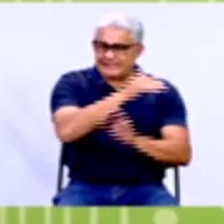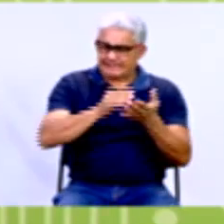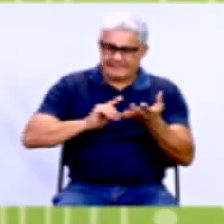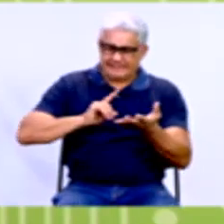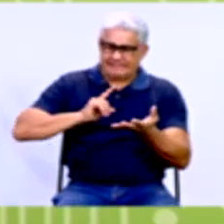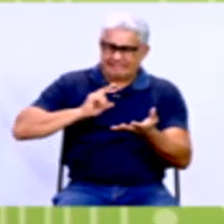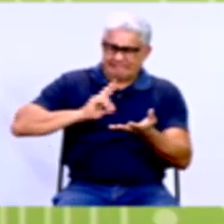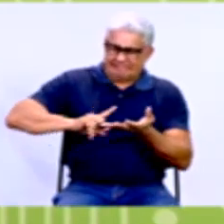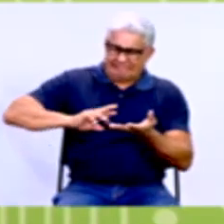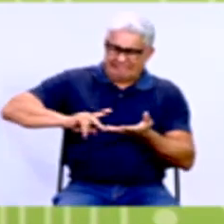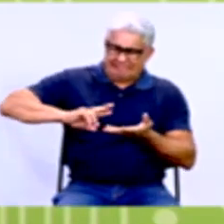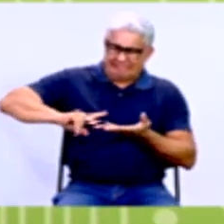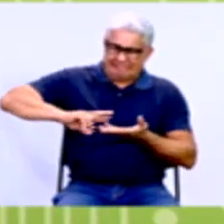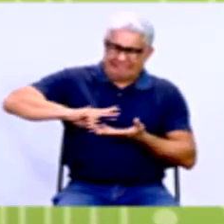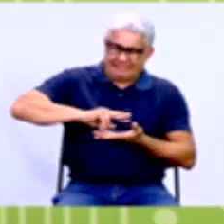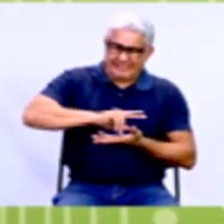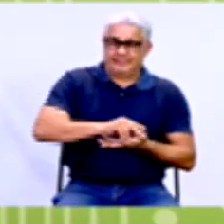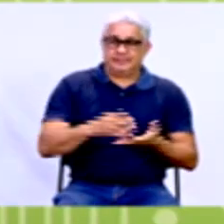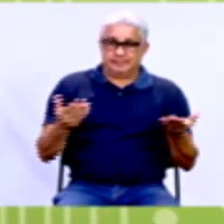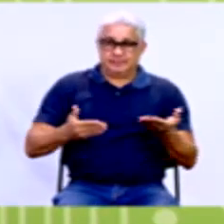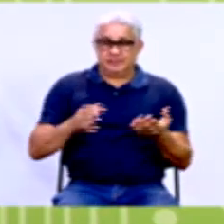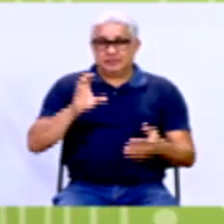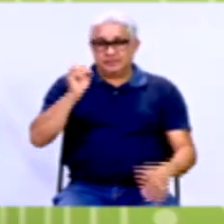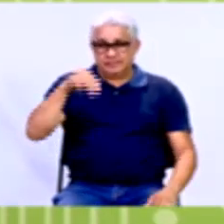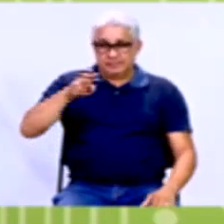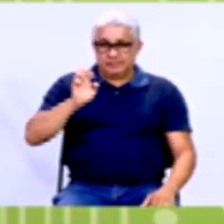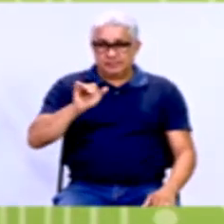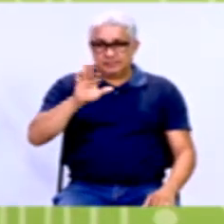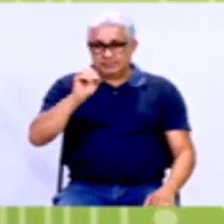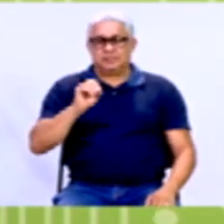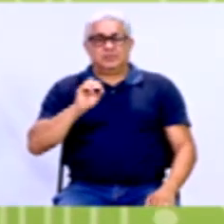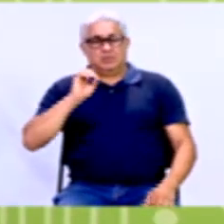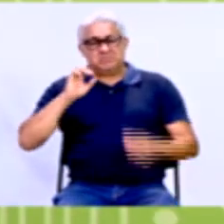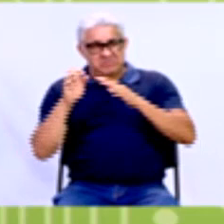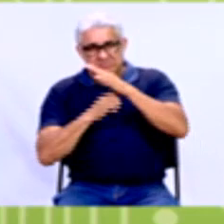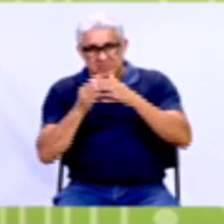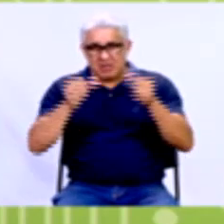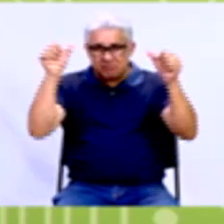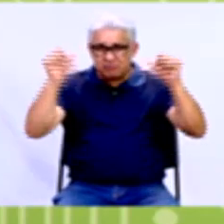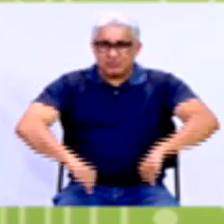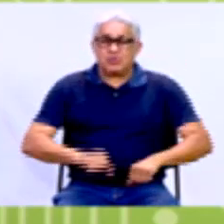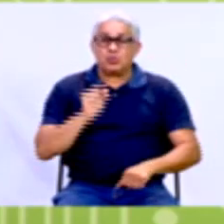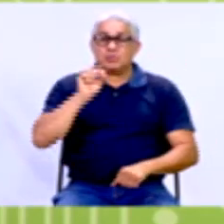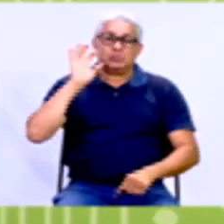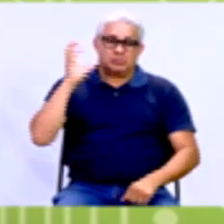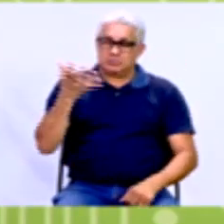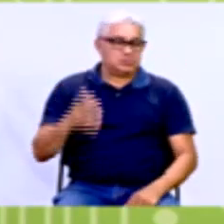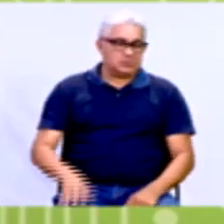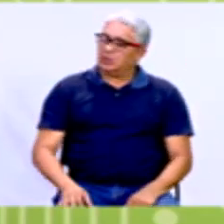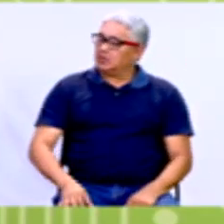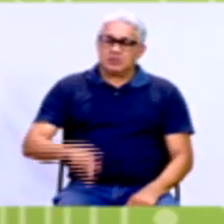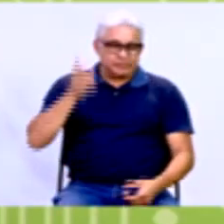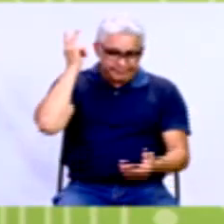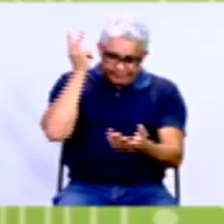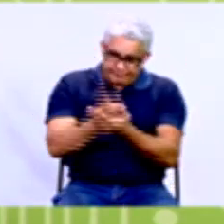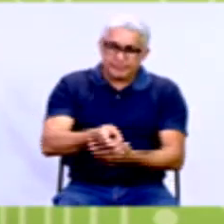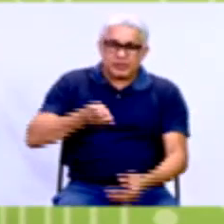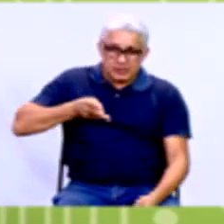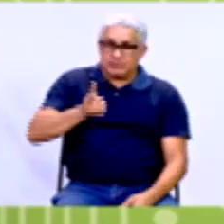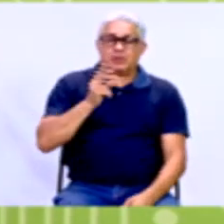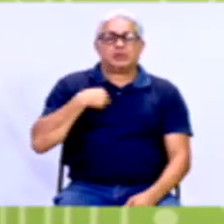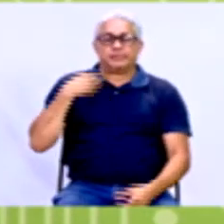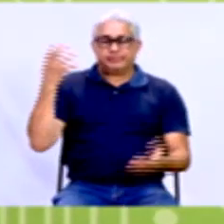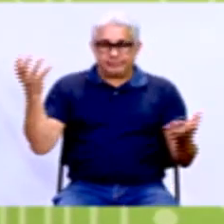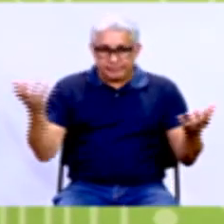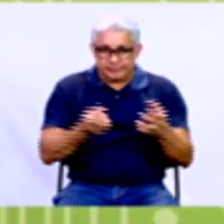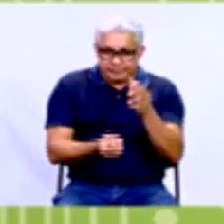maneiras. Não é só agora que o comércio não está, a empresa não está indo bem, vamos ver o que está acontecendo. Não, eu quero montar uma empresa, vamos ver qual é a